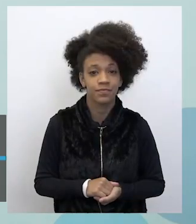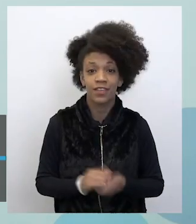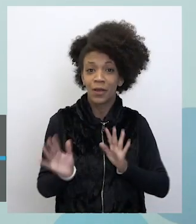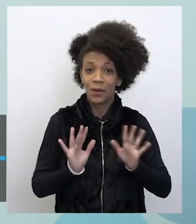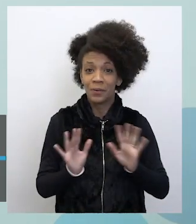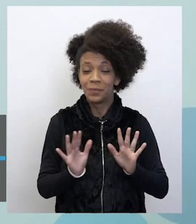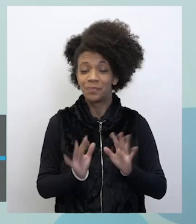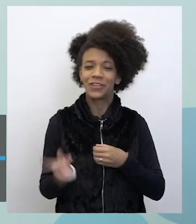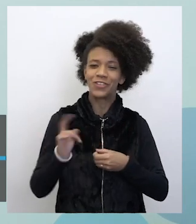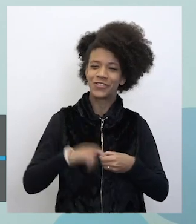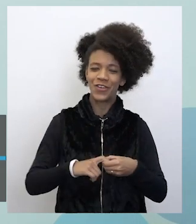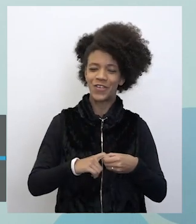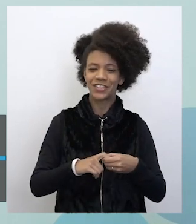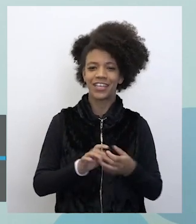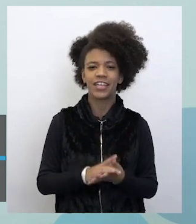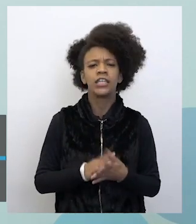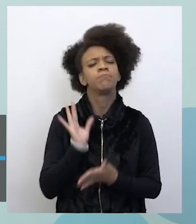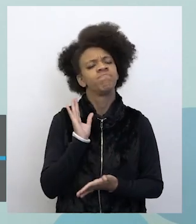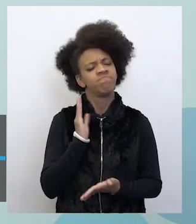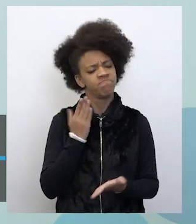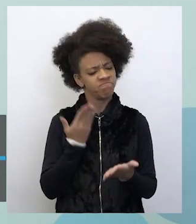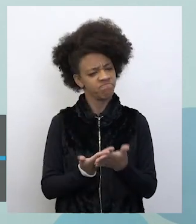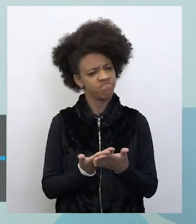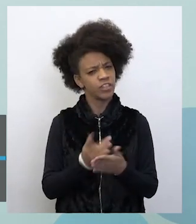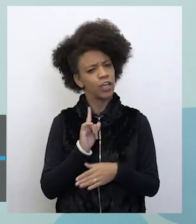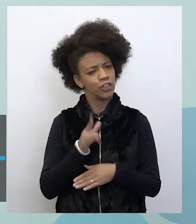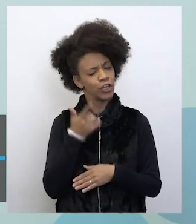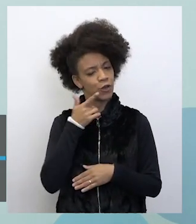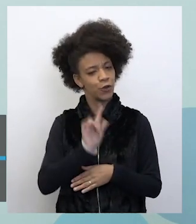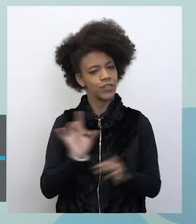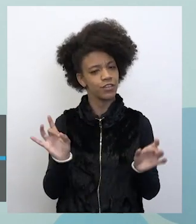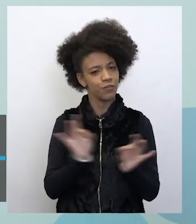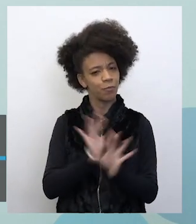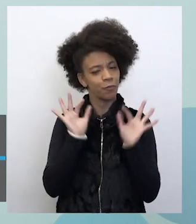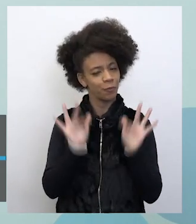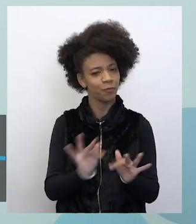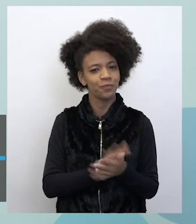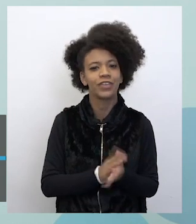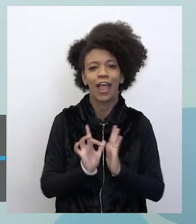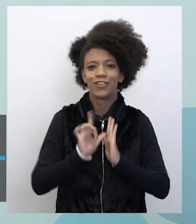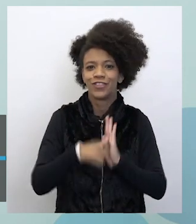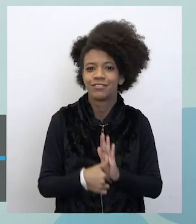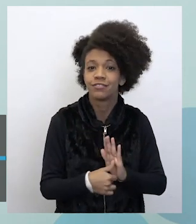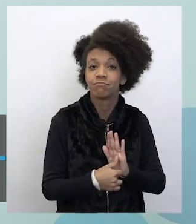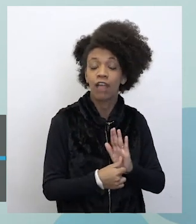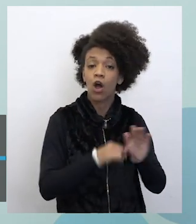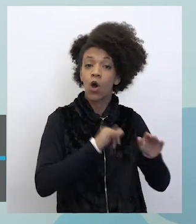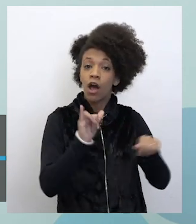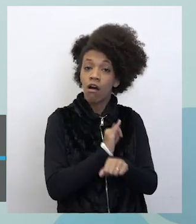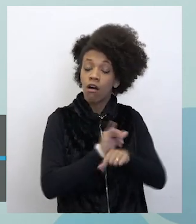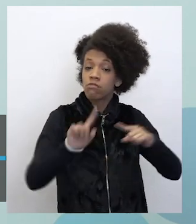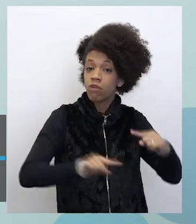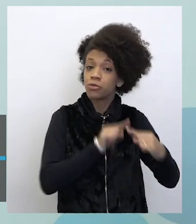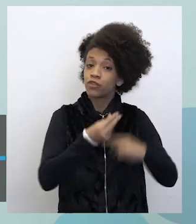Oba, estamos de volta e eu tenho certeza que vocês já conseguiram, então, adiantar a rubrica de vocês. Então,